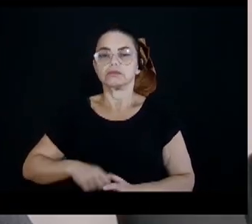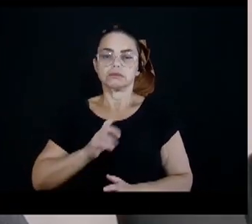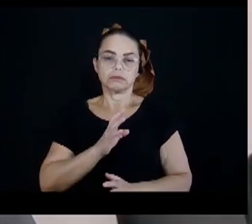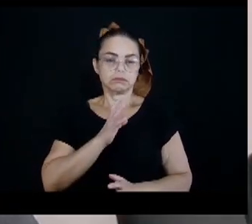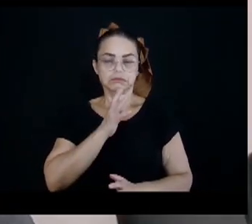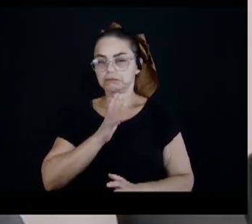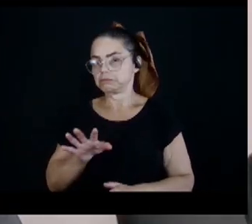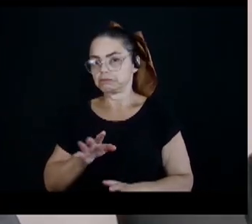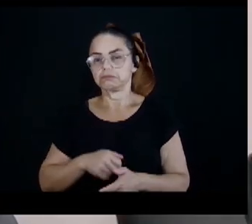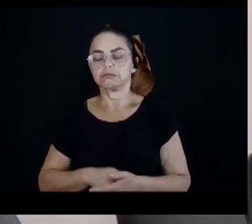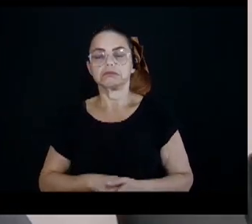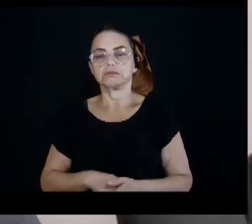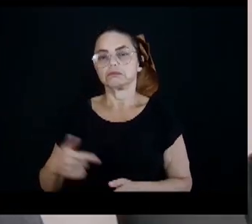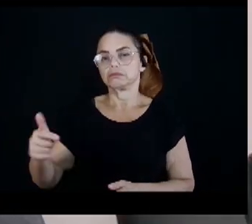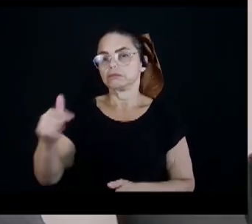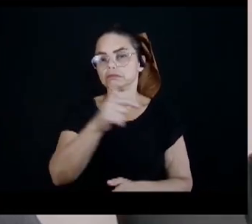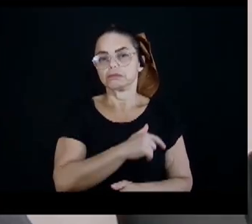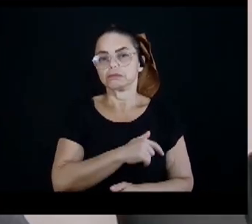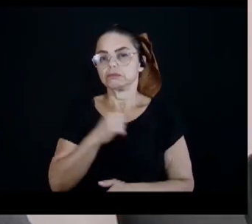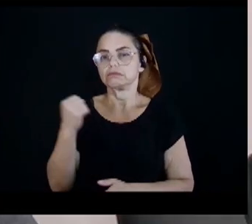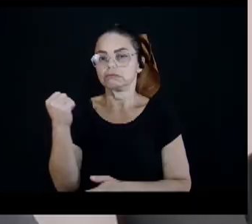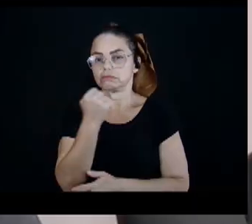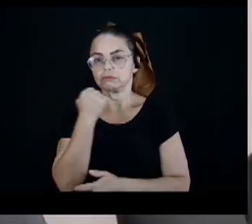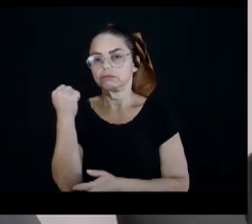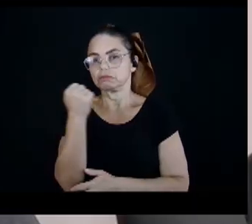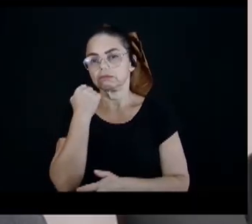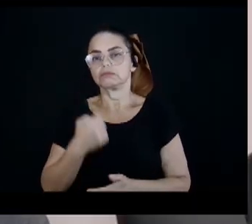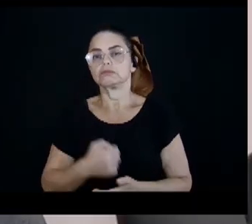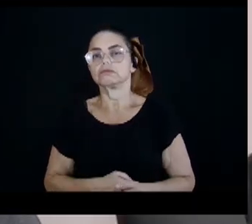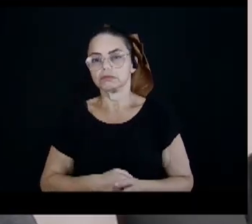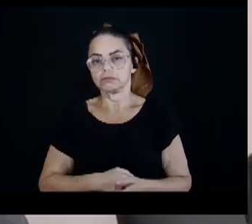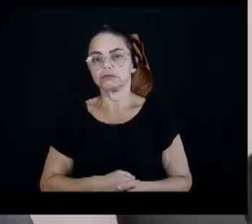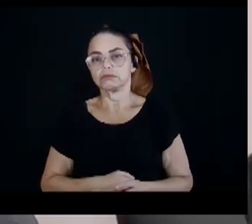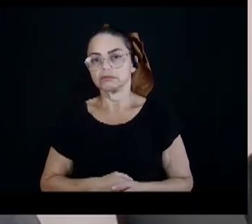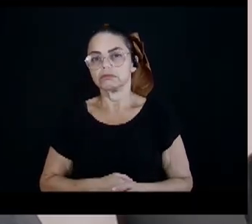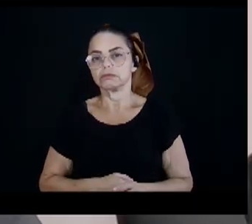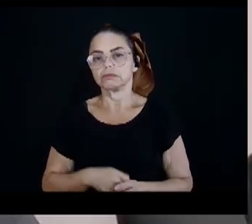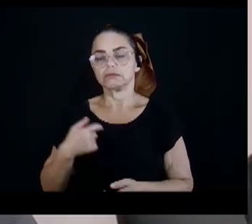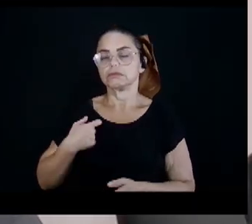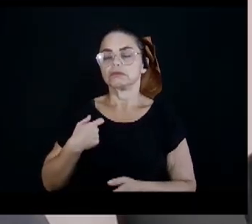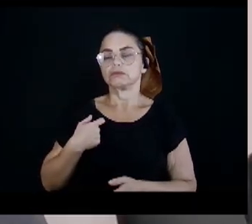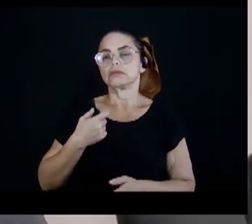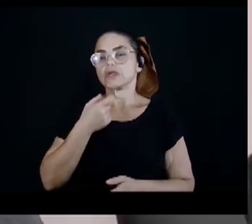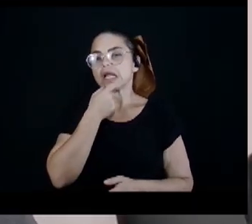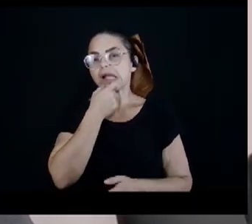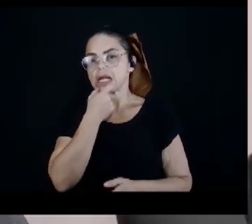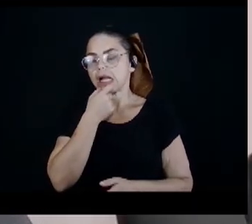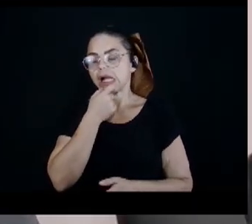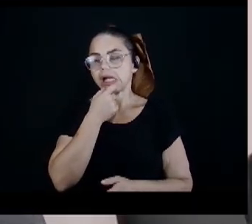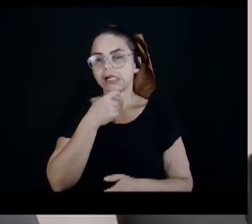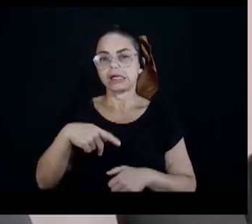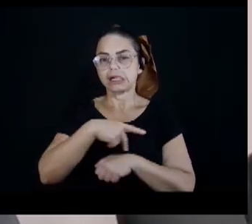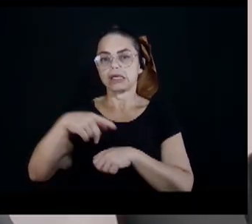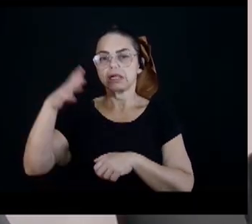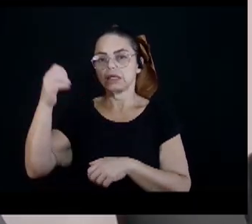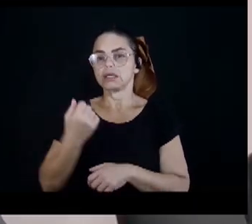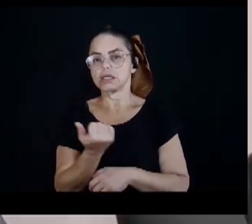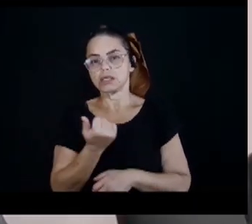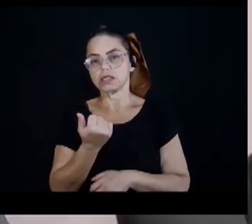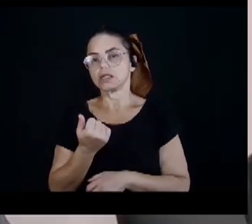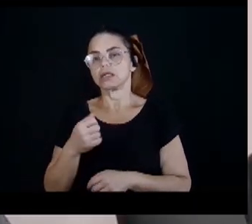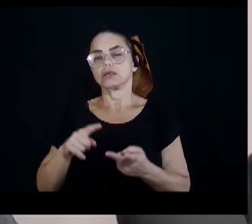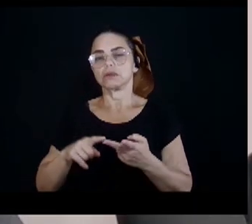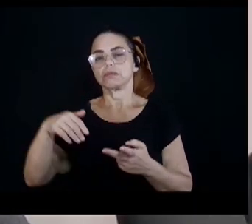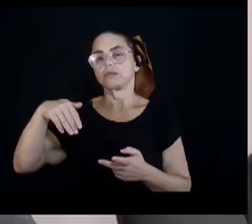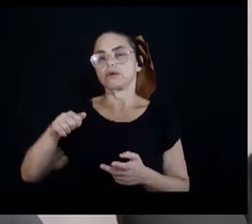casos gravíssimos, né? Se você pegar o último estudo que teve na Inglaterra, você tem 6 casos, sendo um do Mounjaro e 5 da Ozempic